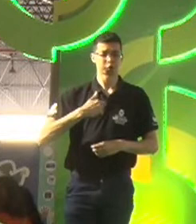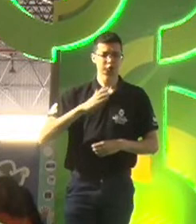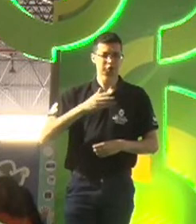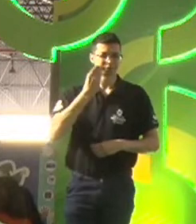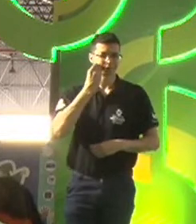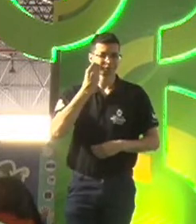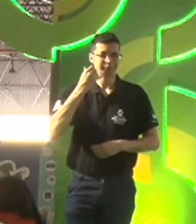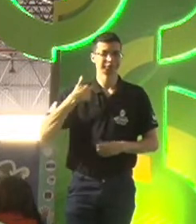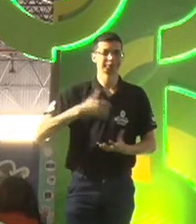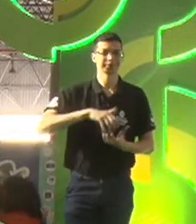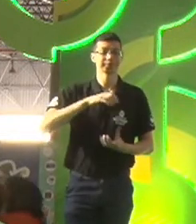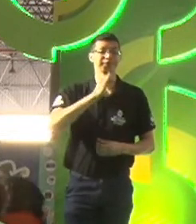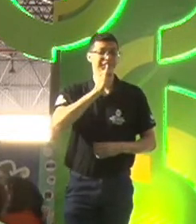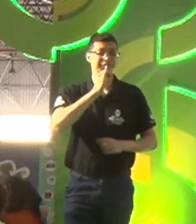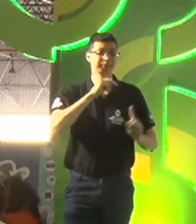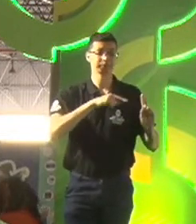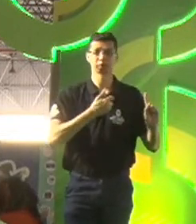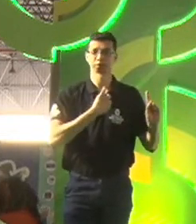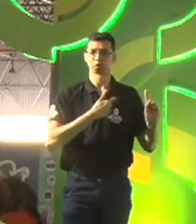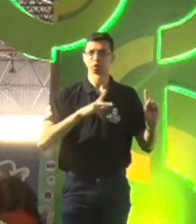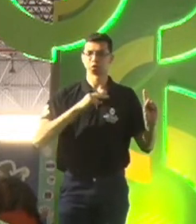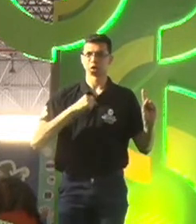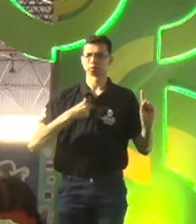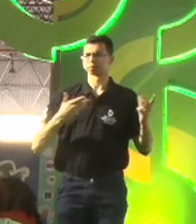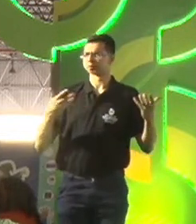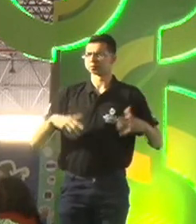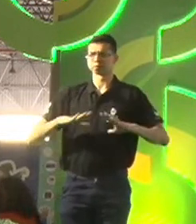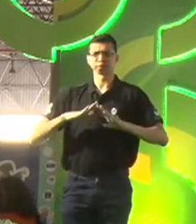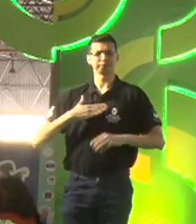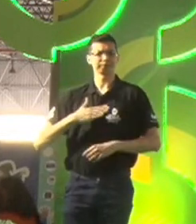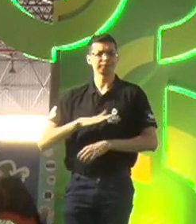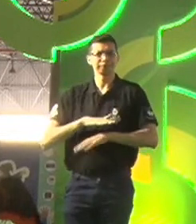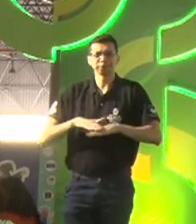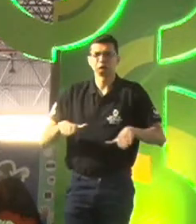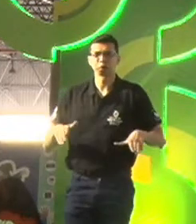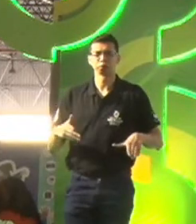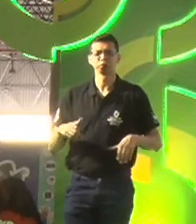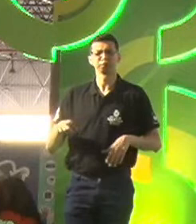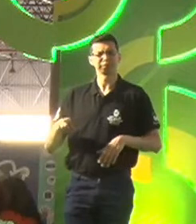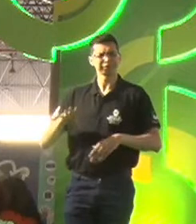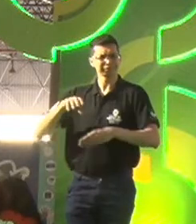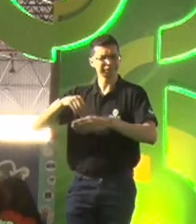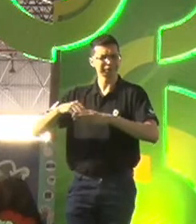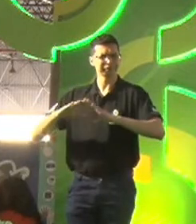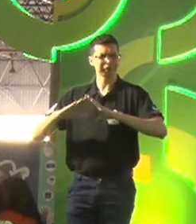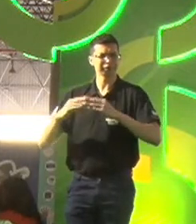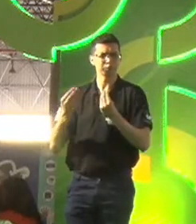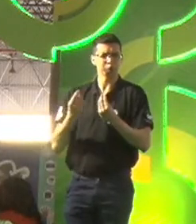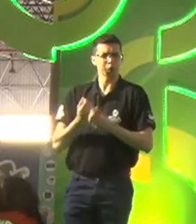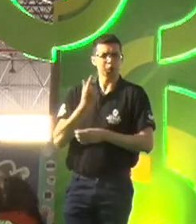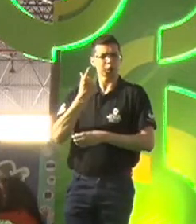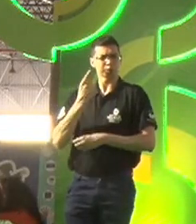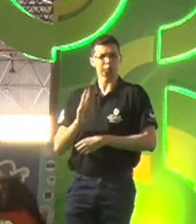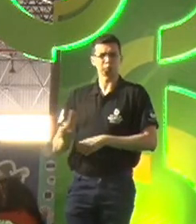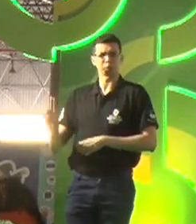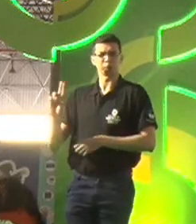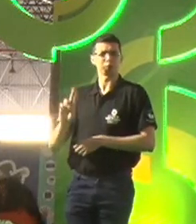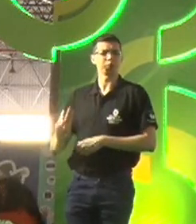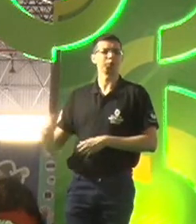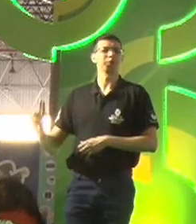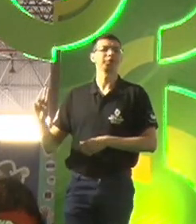dissesse puts menino não quero isso aqui dentro da minha casa não só robô doméstica como é que vai ficar isso